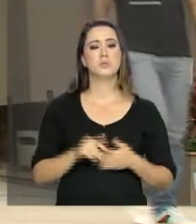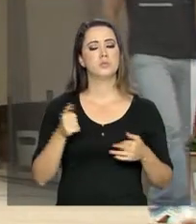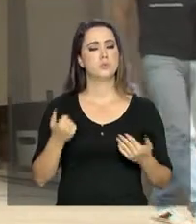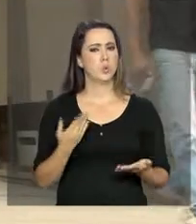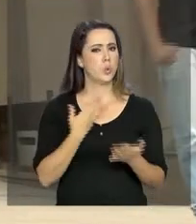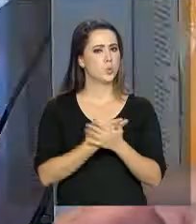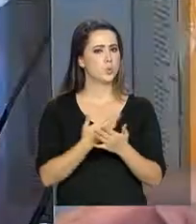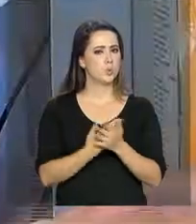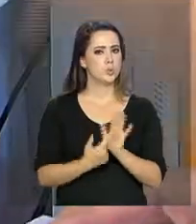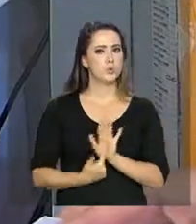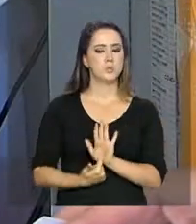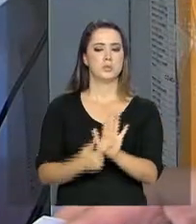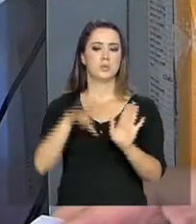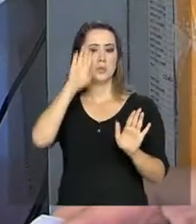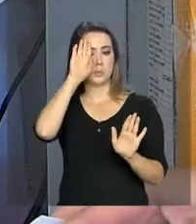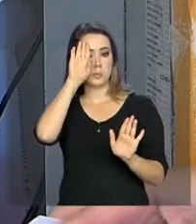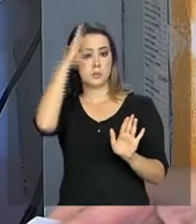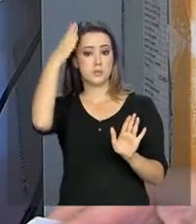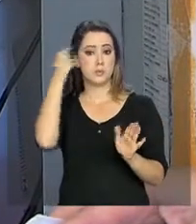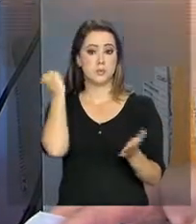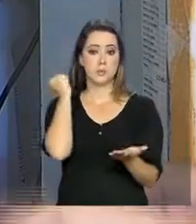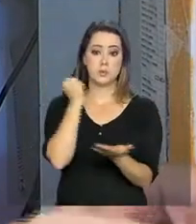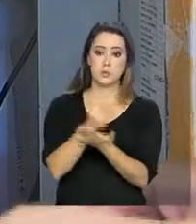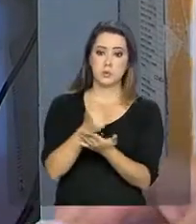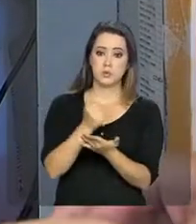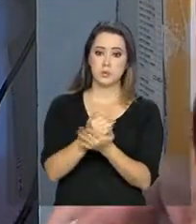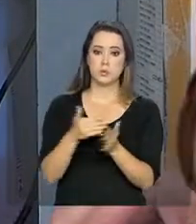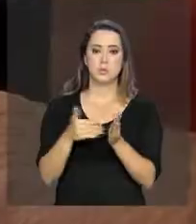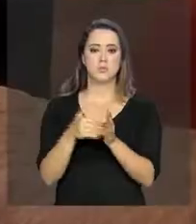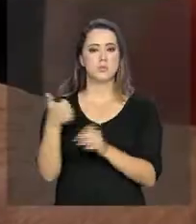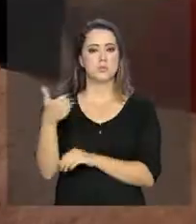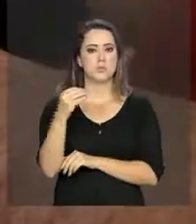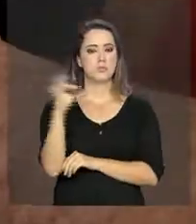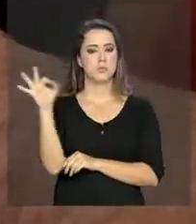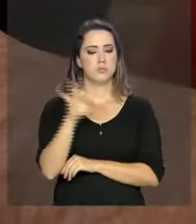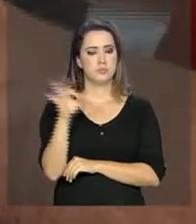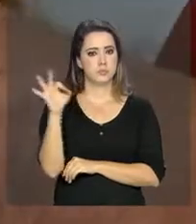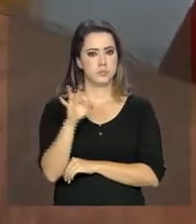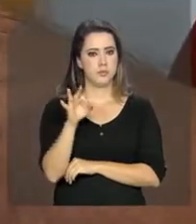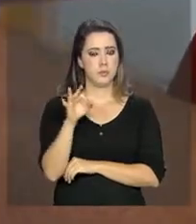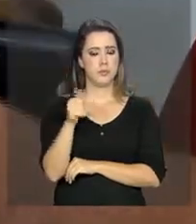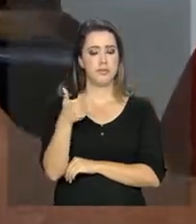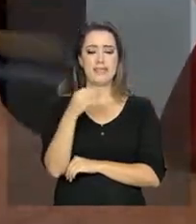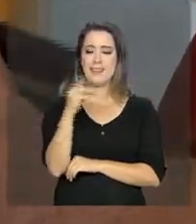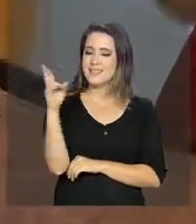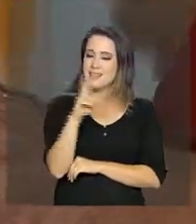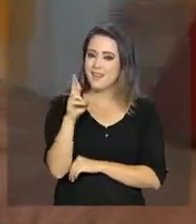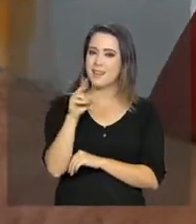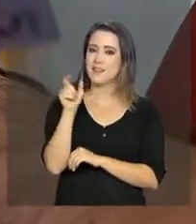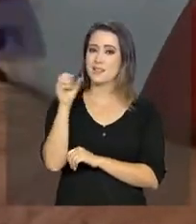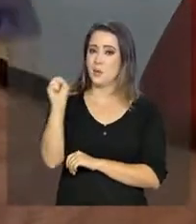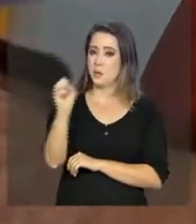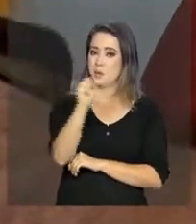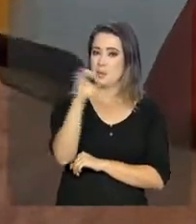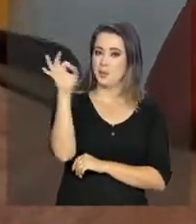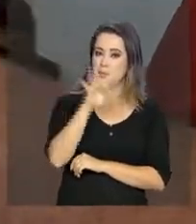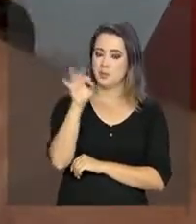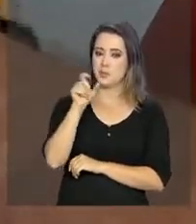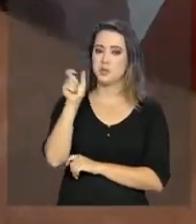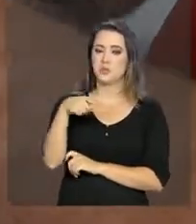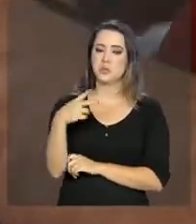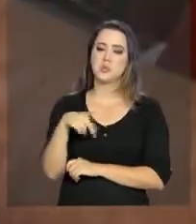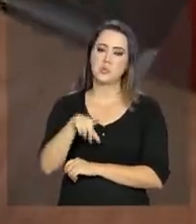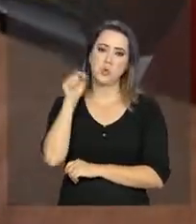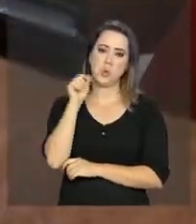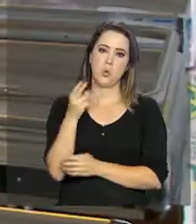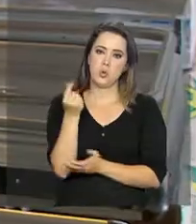estudo aponta que principalmente em compras de até r$10 88% da população prefere pagamento